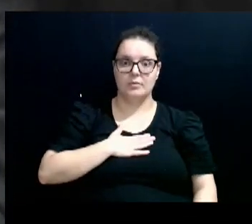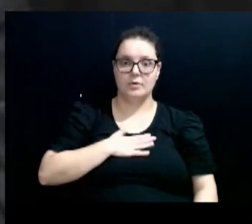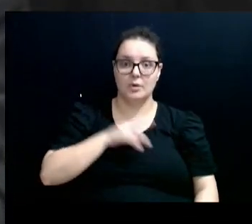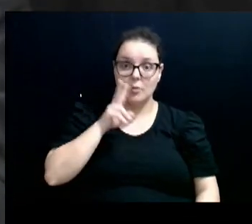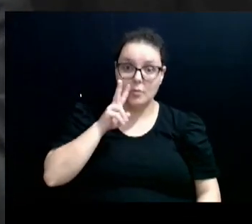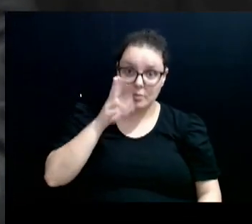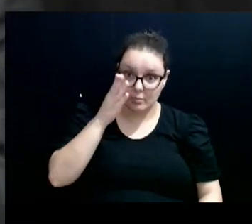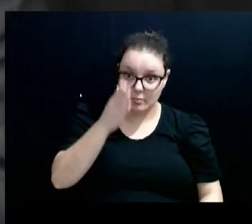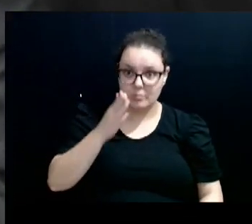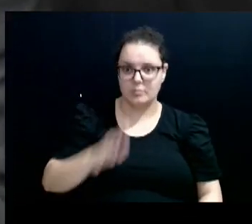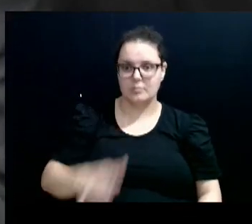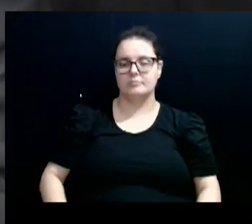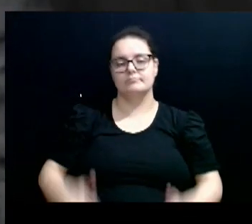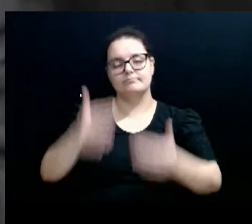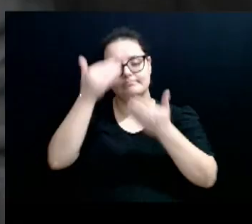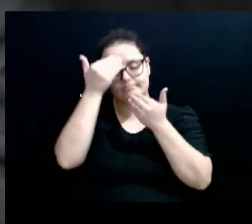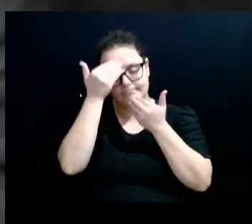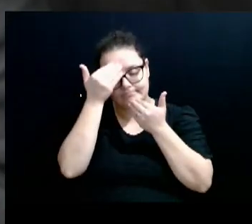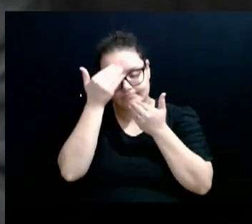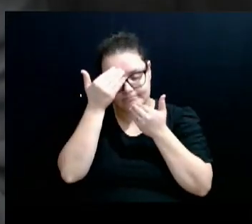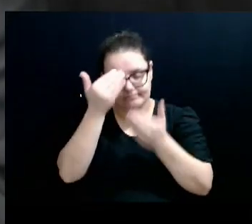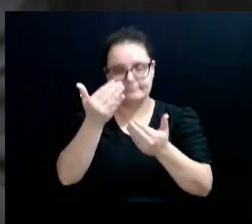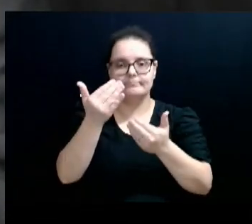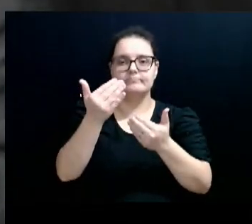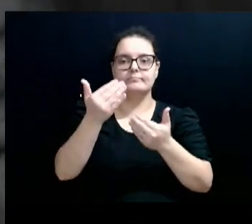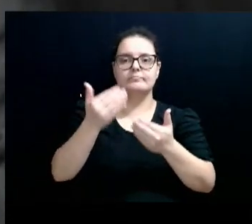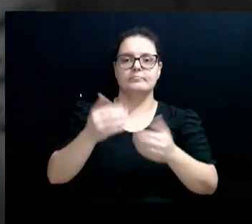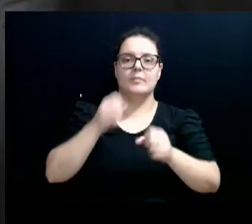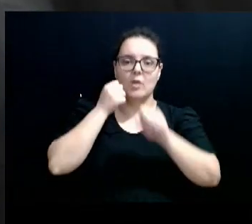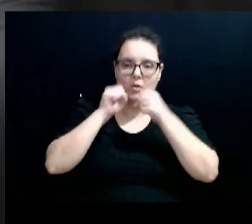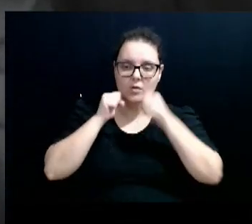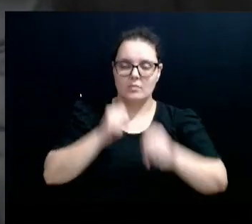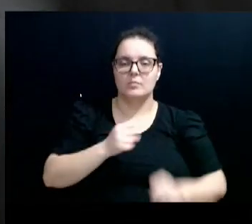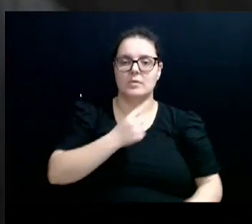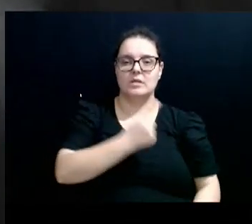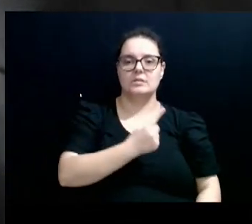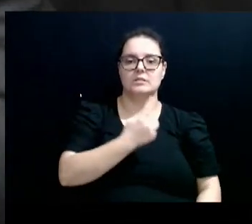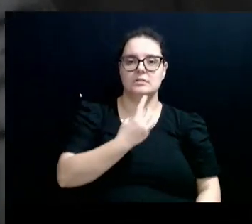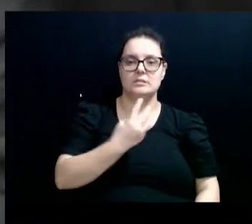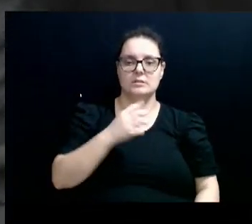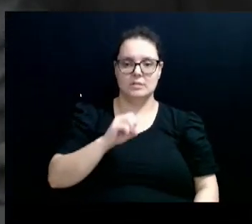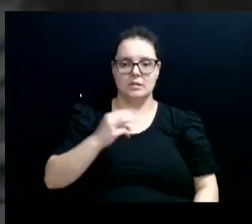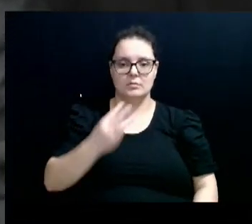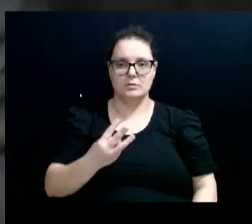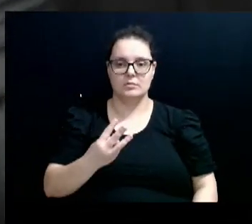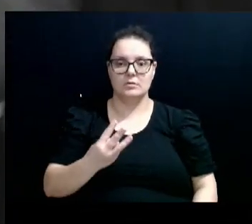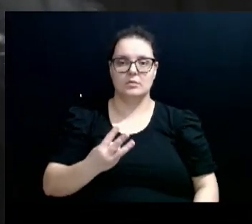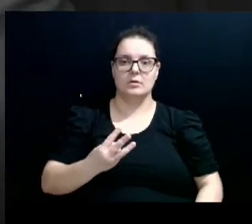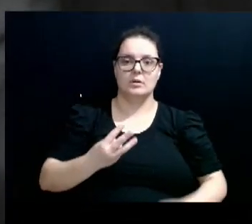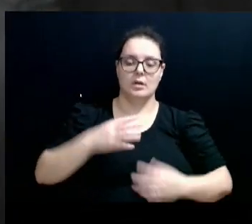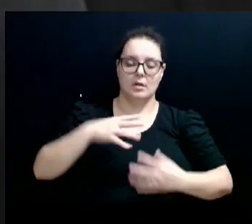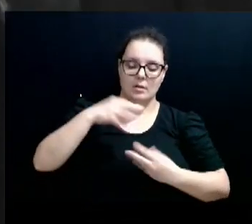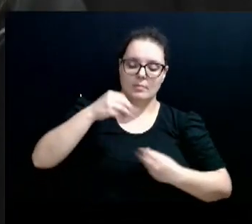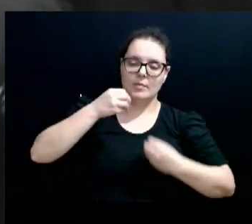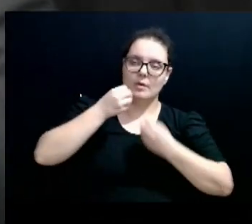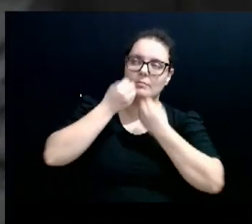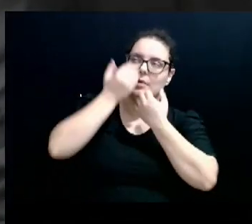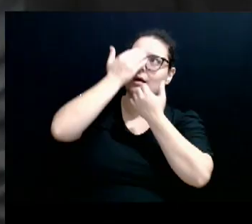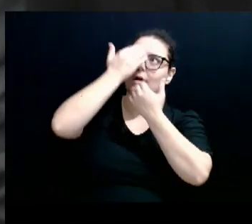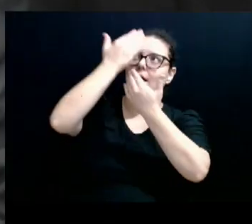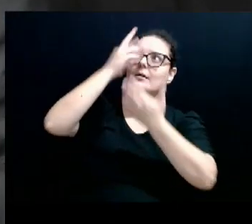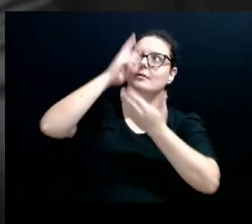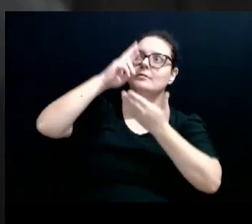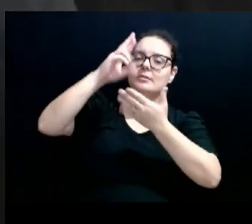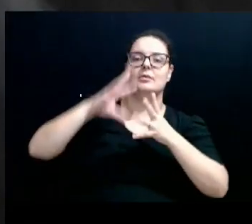muitíssimo obrigado. Tem um salmo, o salmo de número 103, que diz assim, bendize a minha alma ao Senhor e tudo que é em mim, bendize o seu